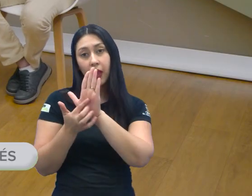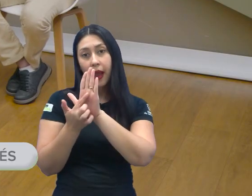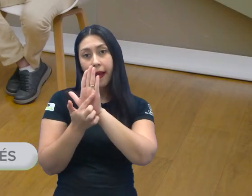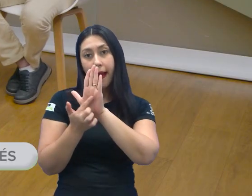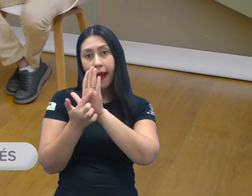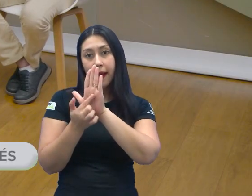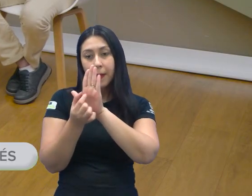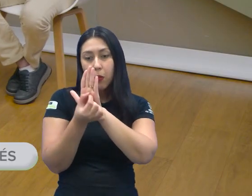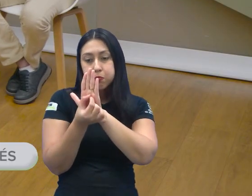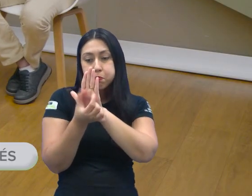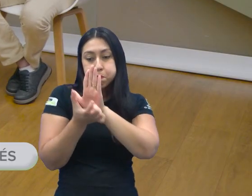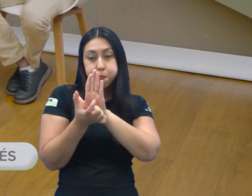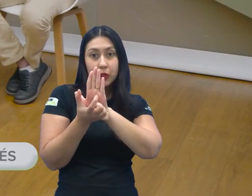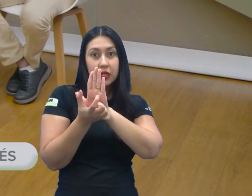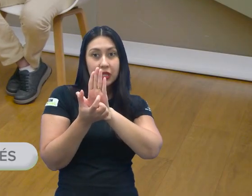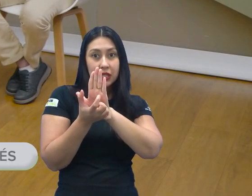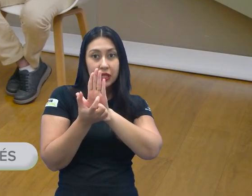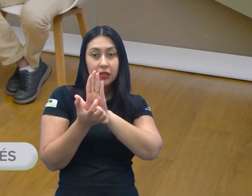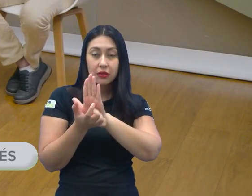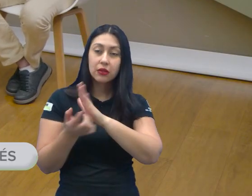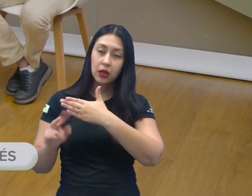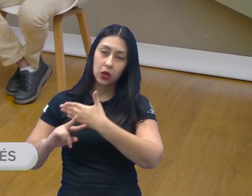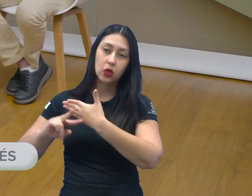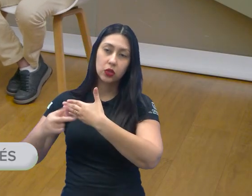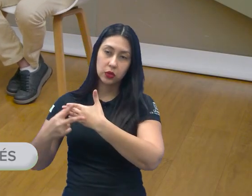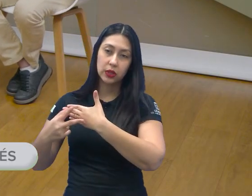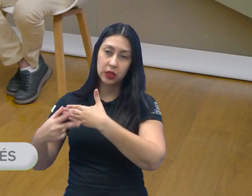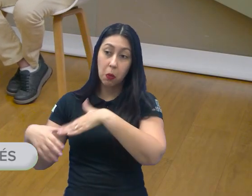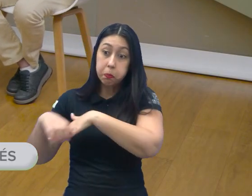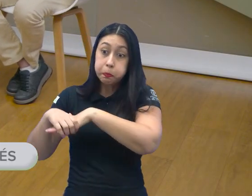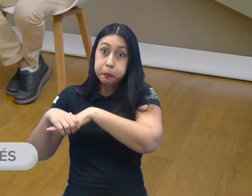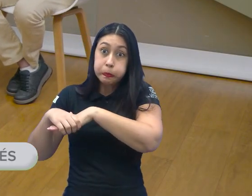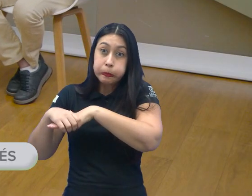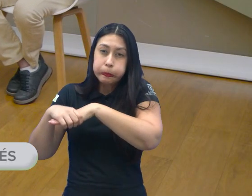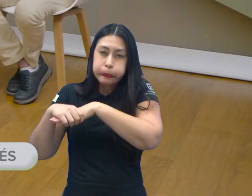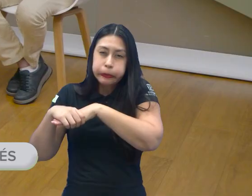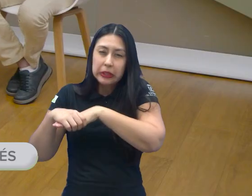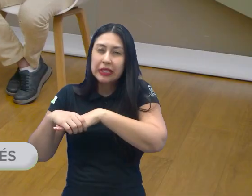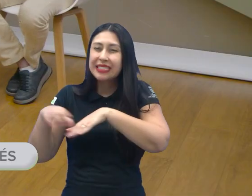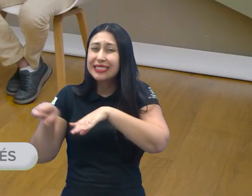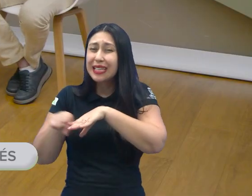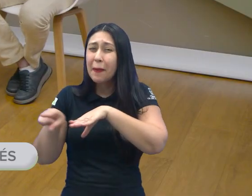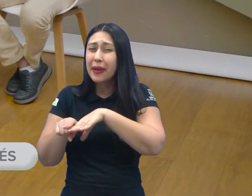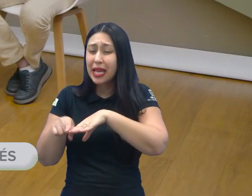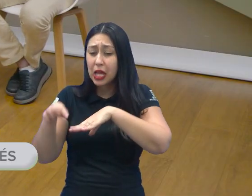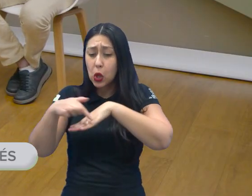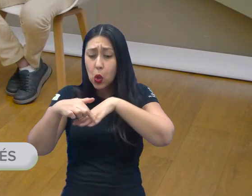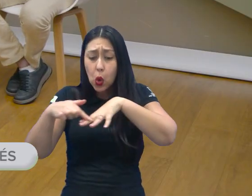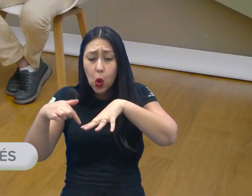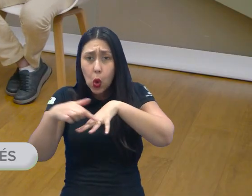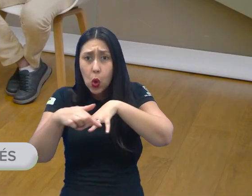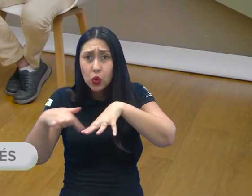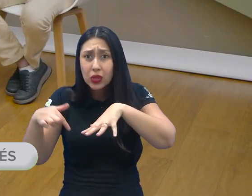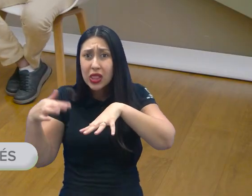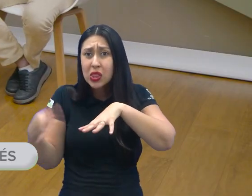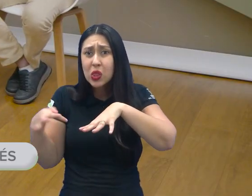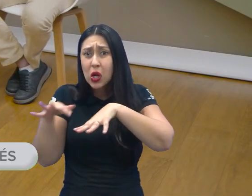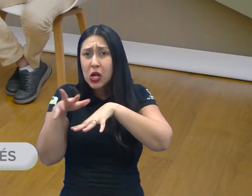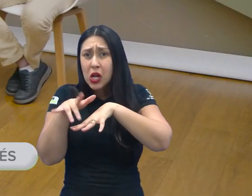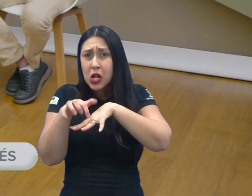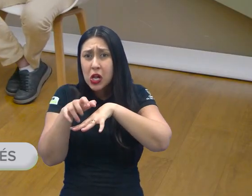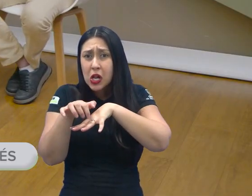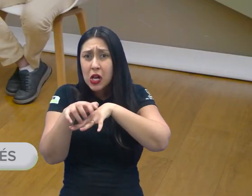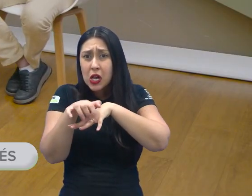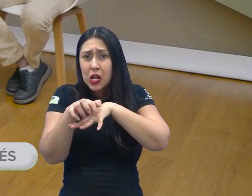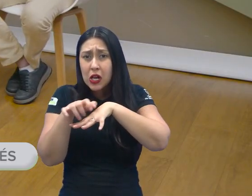nervo interdigital, que o uso de calçados apertados vai sentir dor e formigamento nos dedos. Entendi, perfeito. E eu imagino também